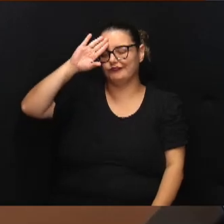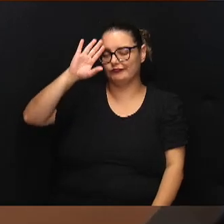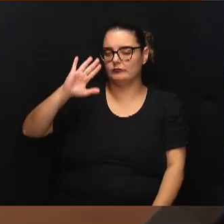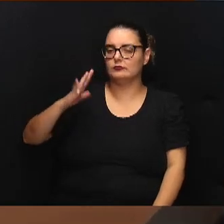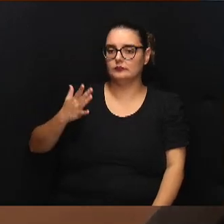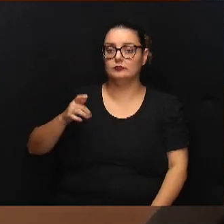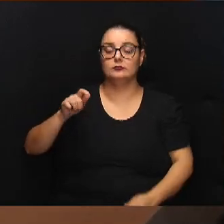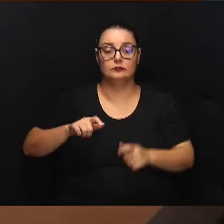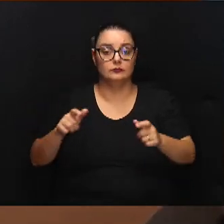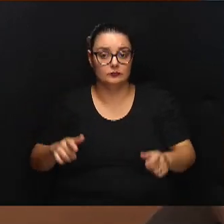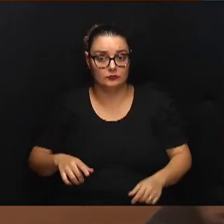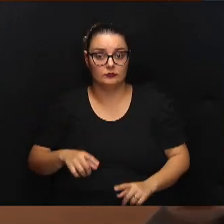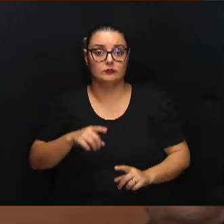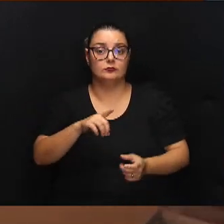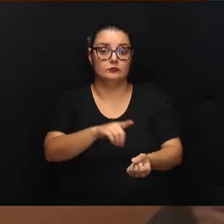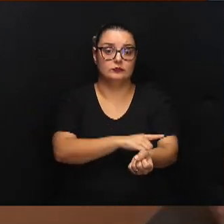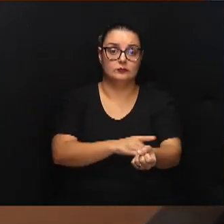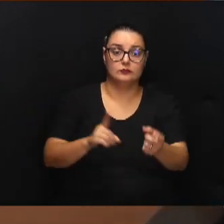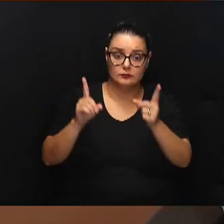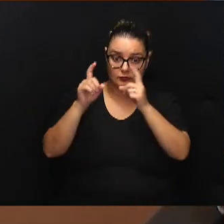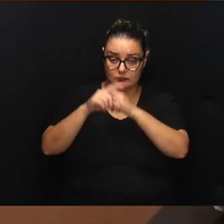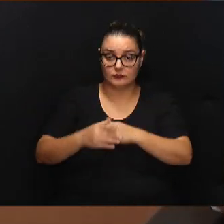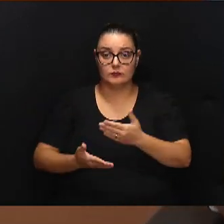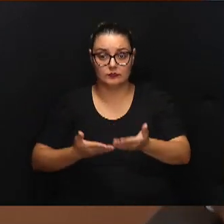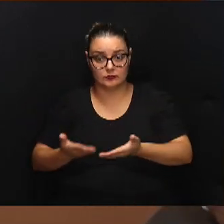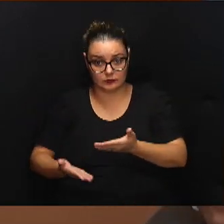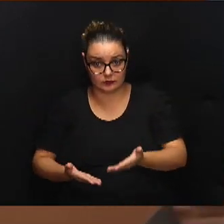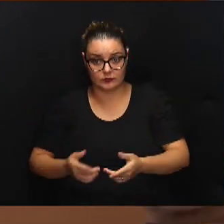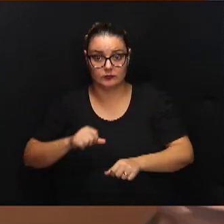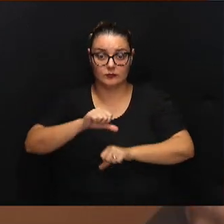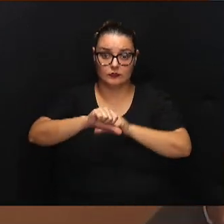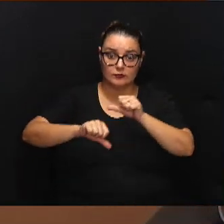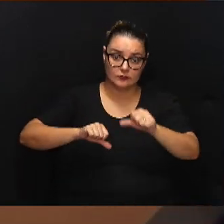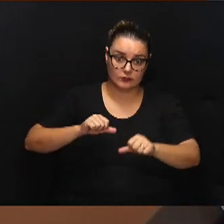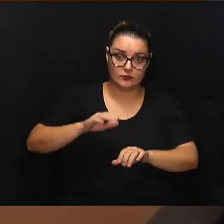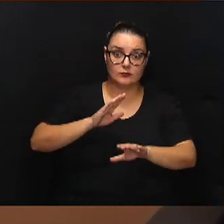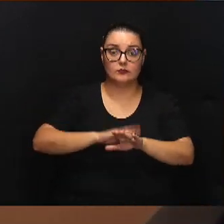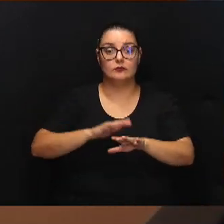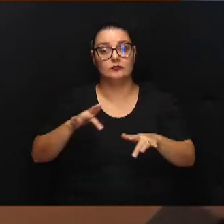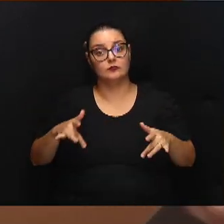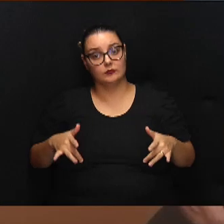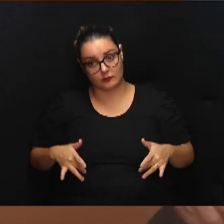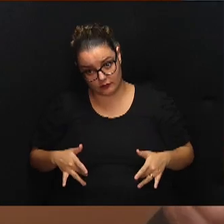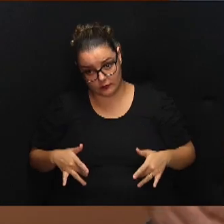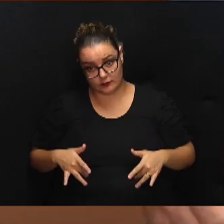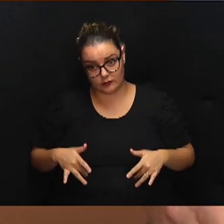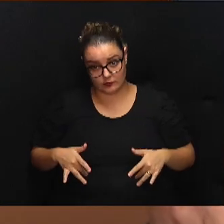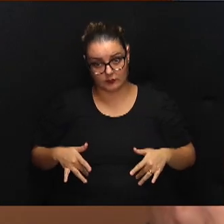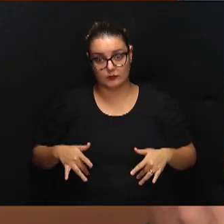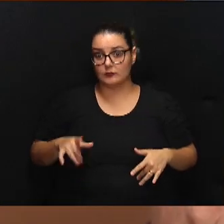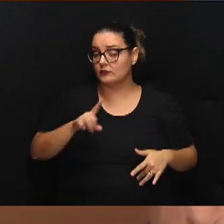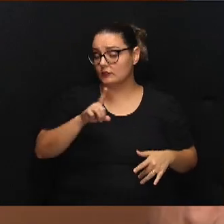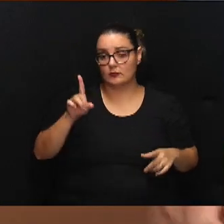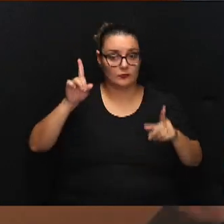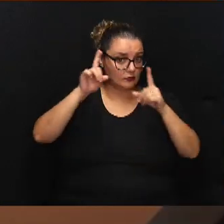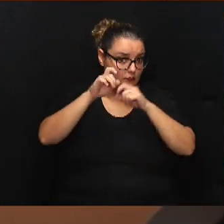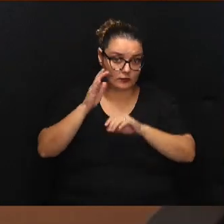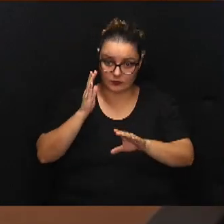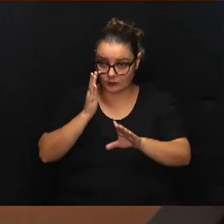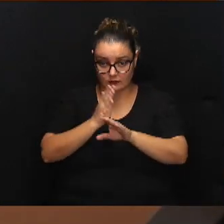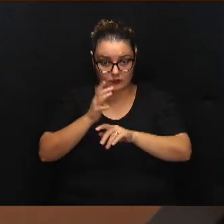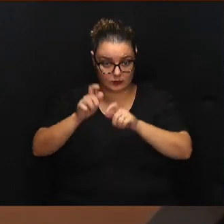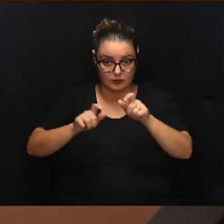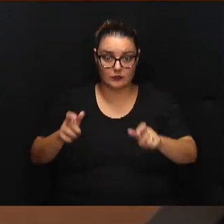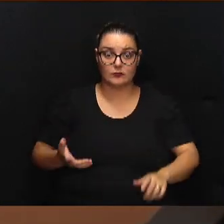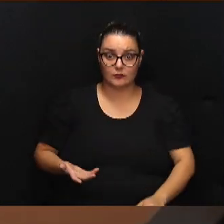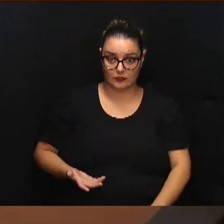com diabetes, com mais dificuldade no tratamento, elas podem ter alterações nas funções renais. Não é difícil a gente encontrar pessoas que